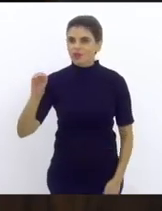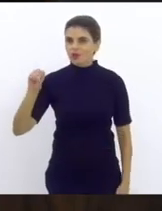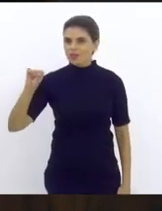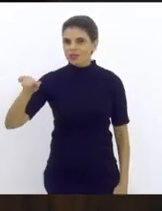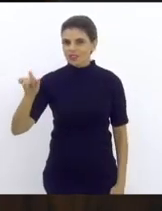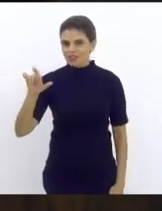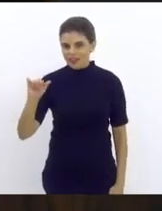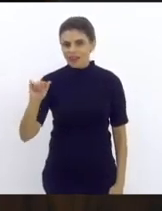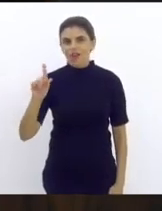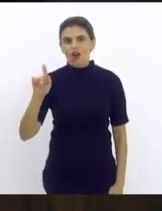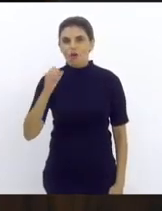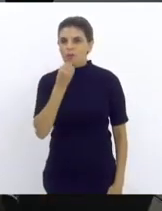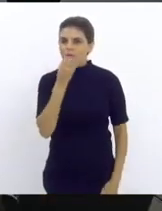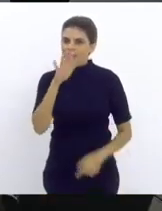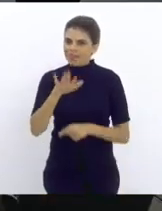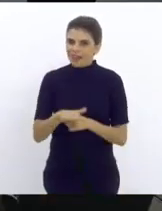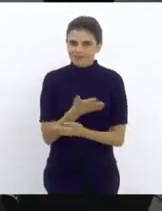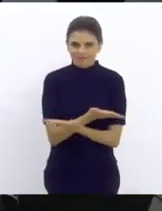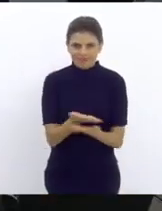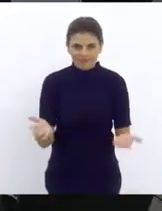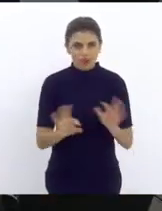Tenham todos uma ótima tarde